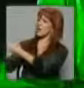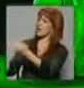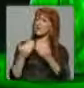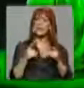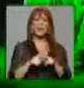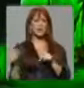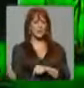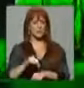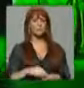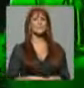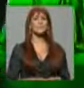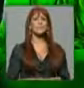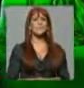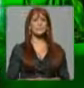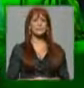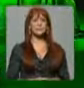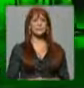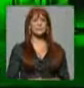da Zarzuela.